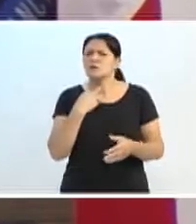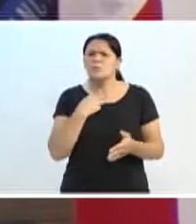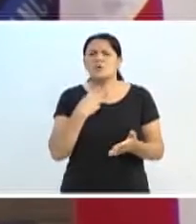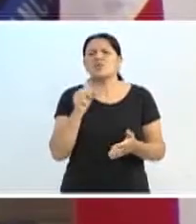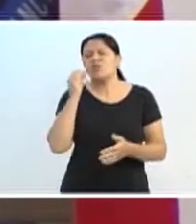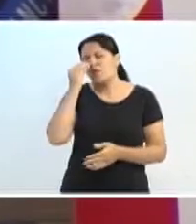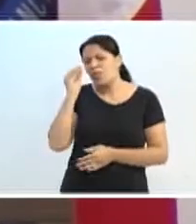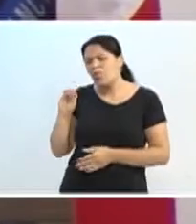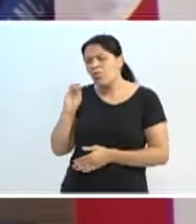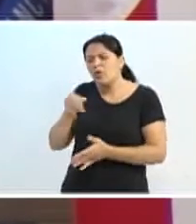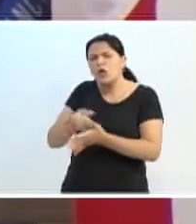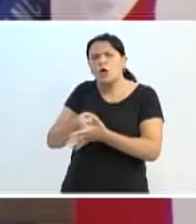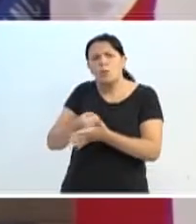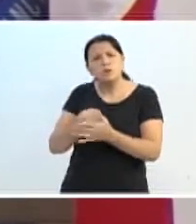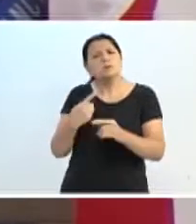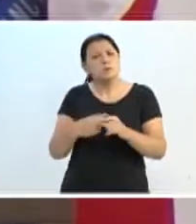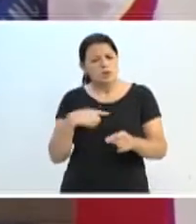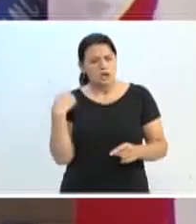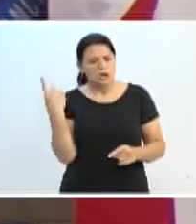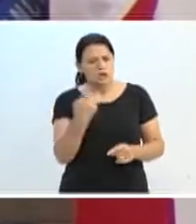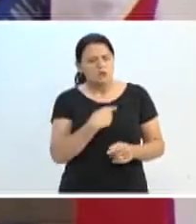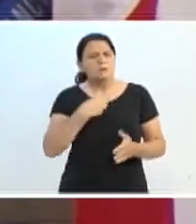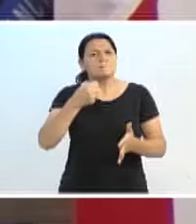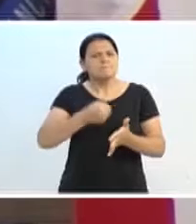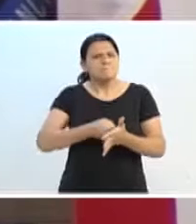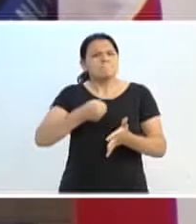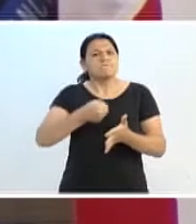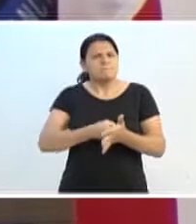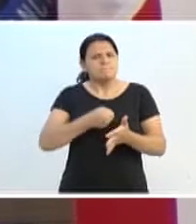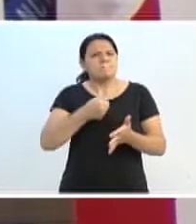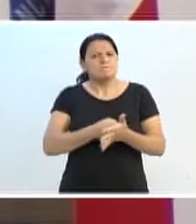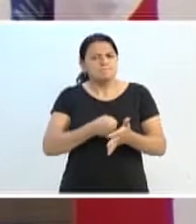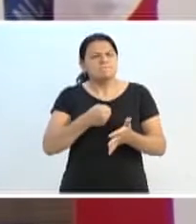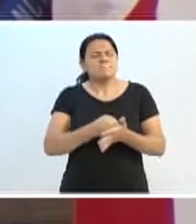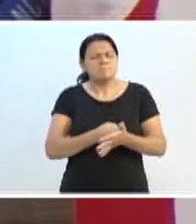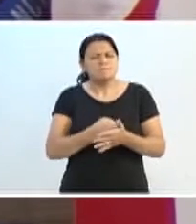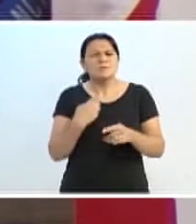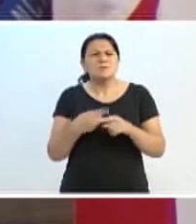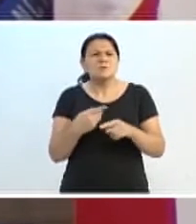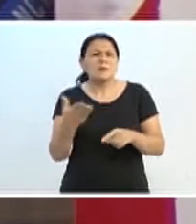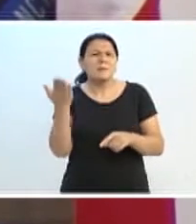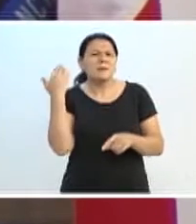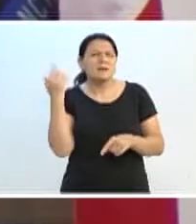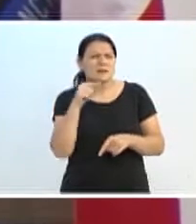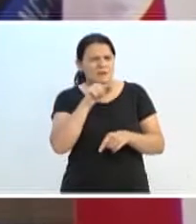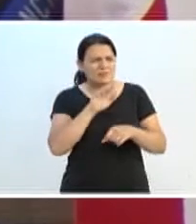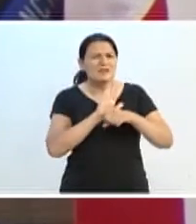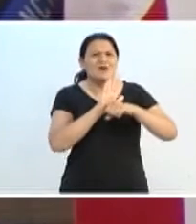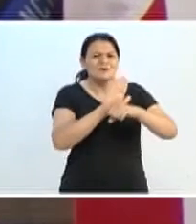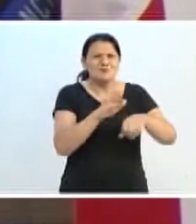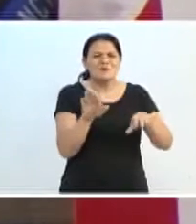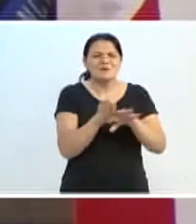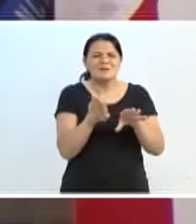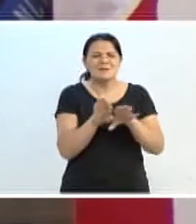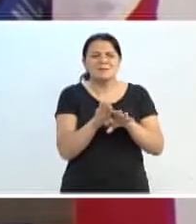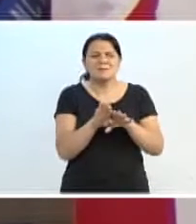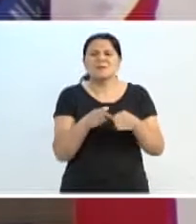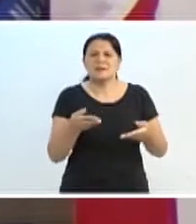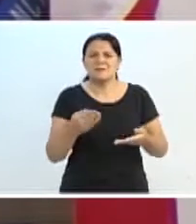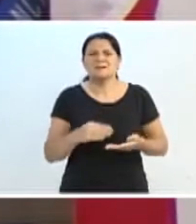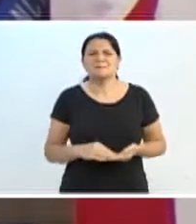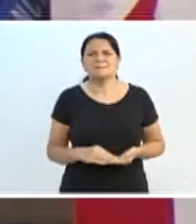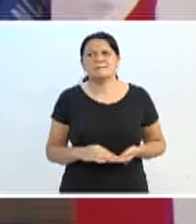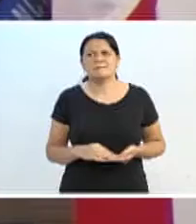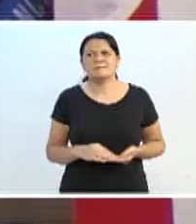professor vereador Gilson de Souza reforçou o pedido para ampliar os horários de ônibus no município. A justificativa é